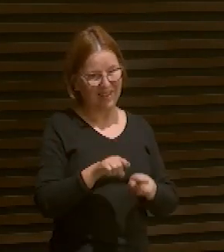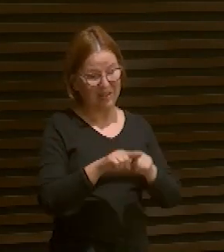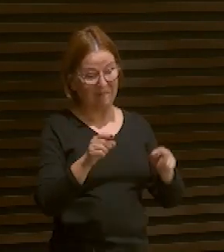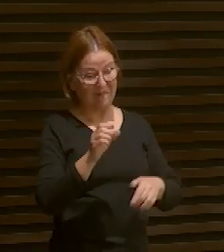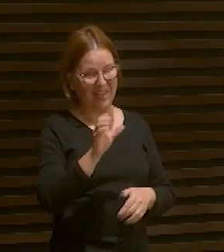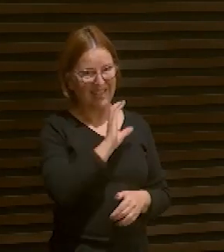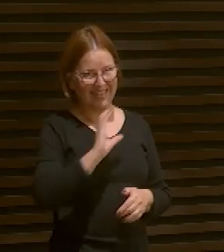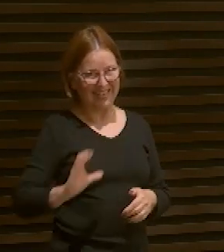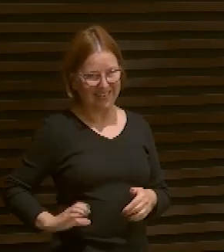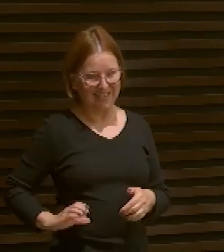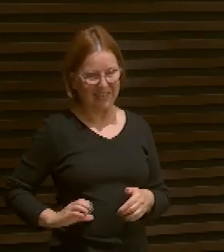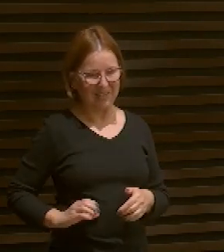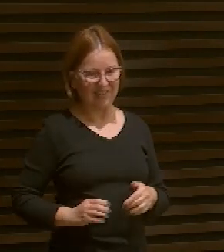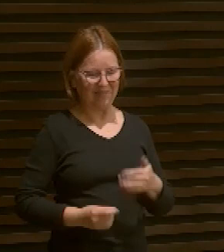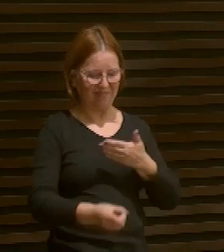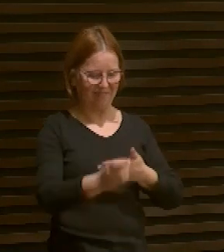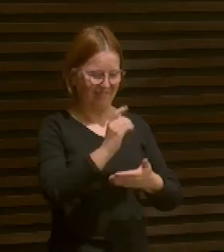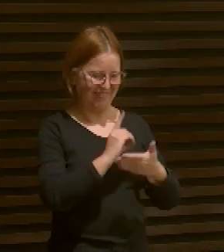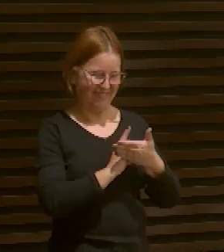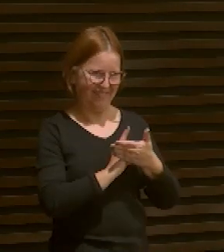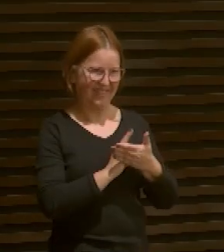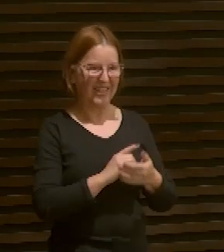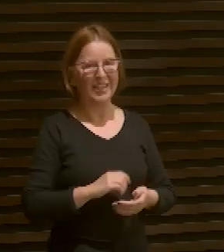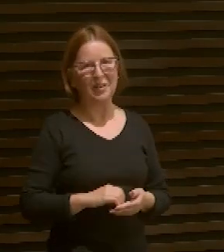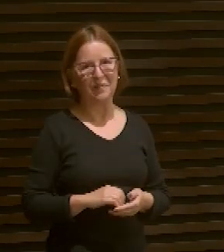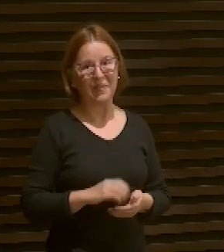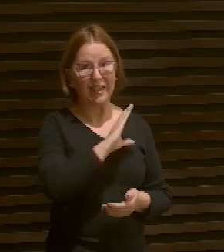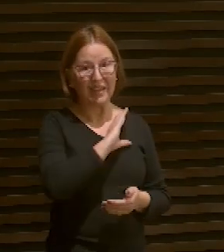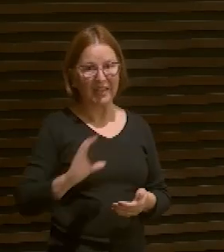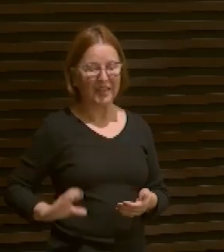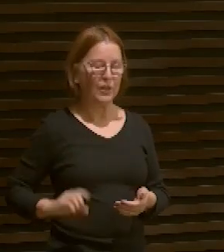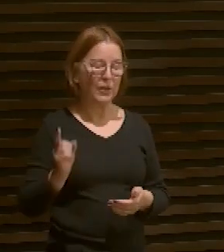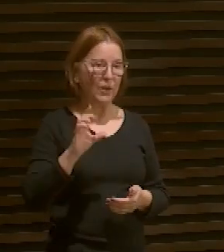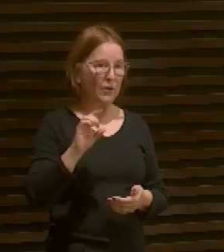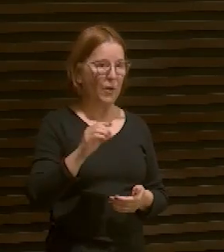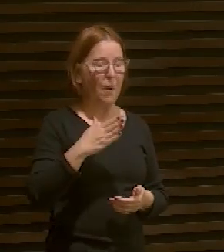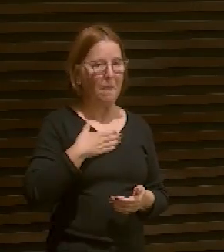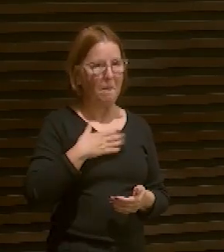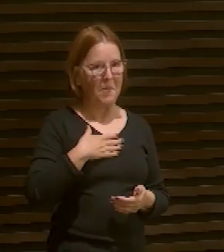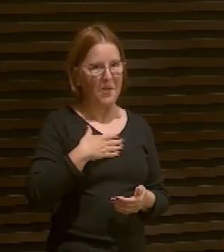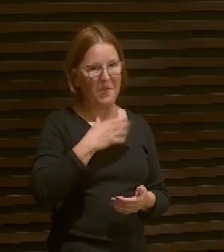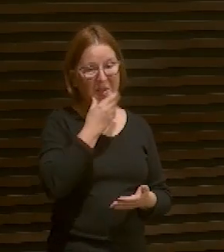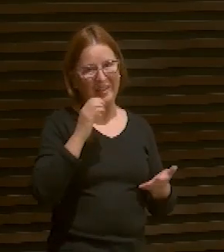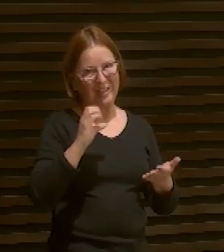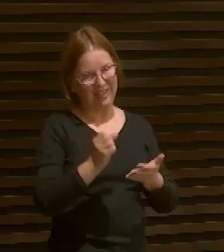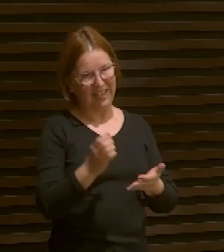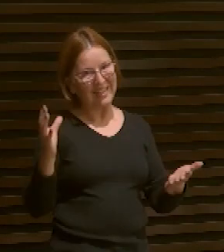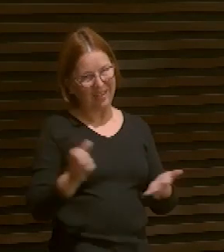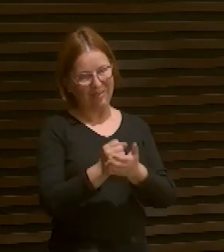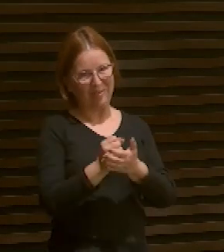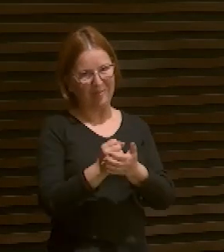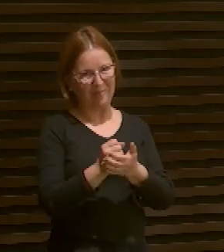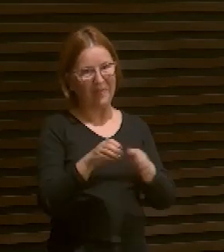que vive em mim. E Ele não é somente o meu Salvador. Ele também é o Senhor. E o Senhor